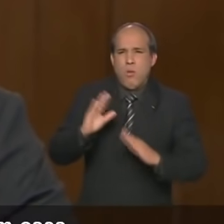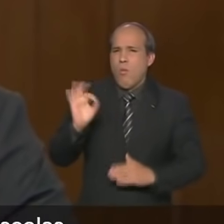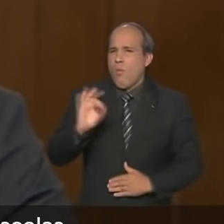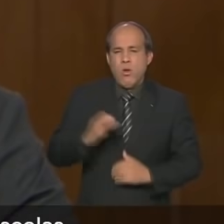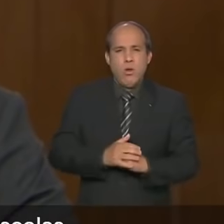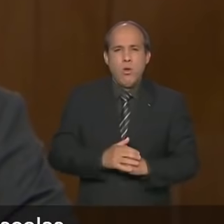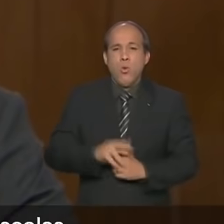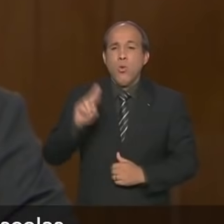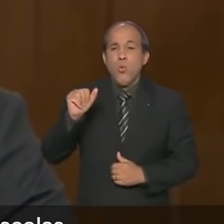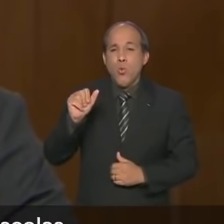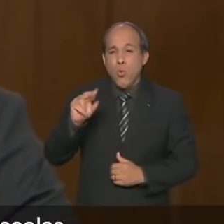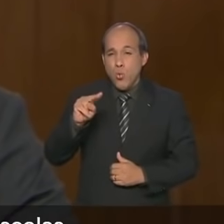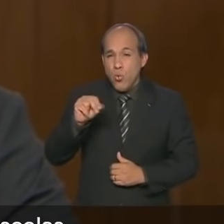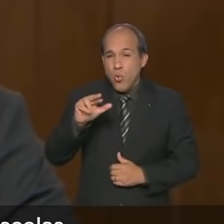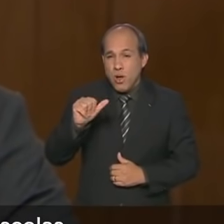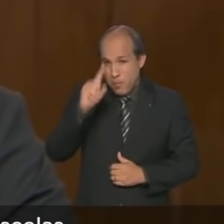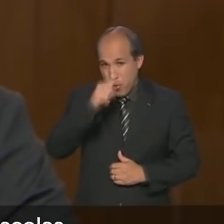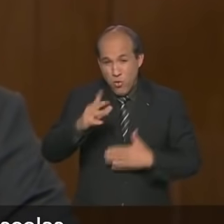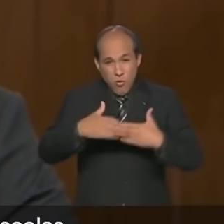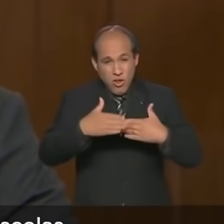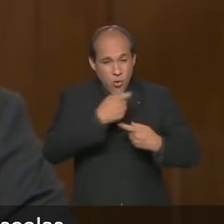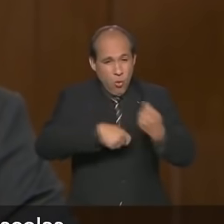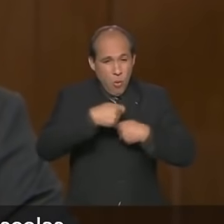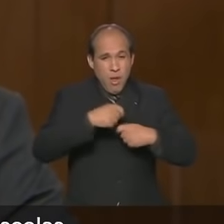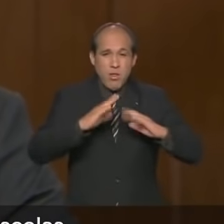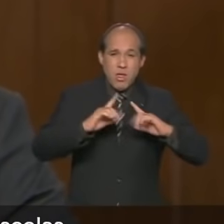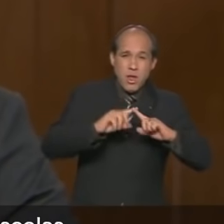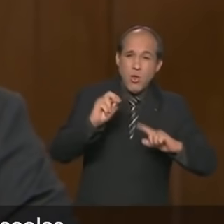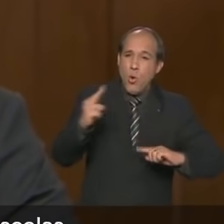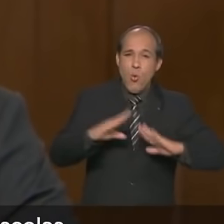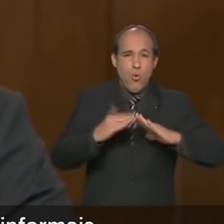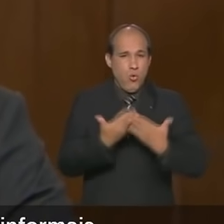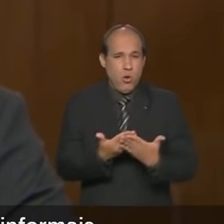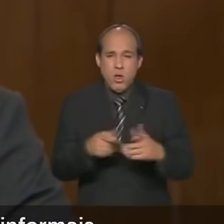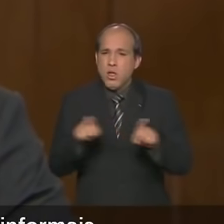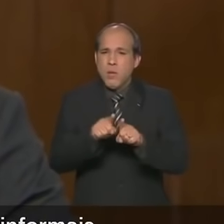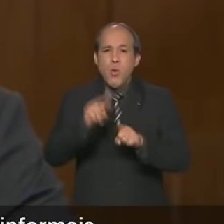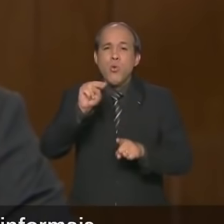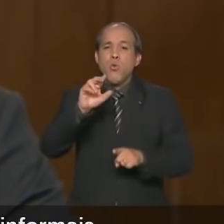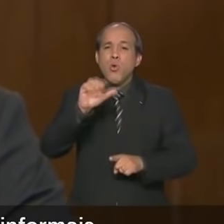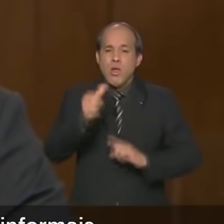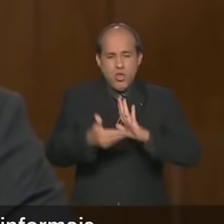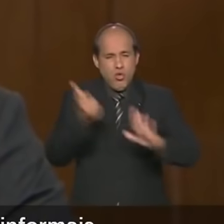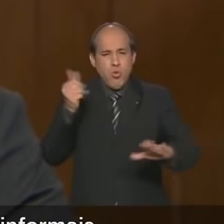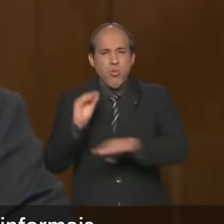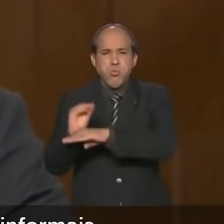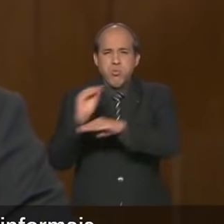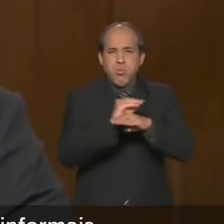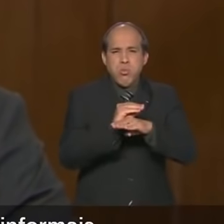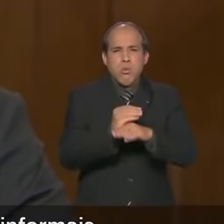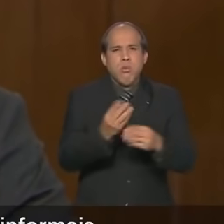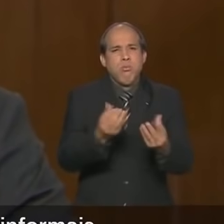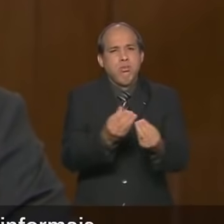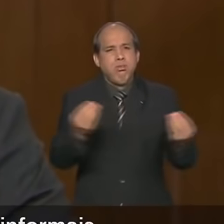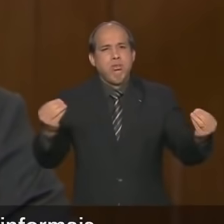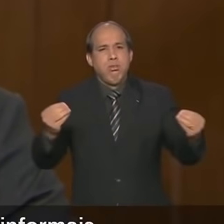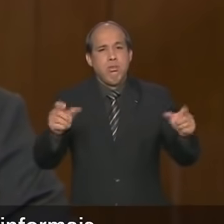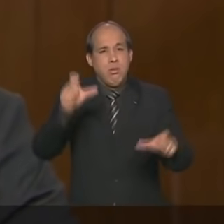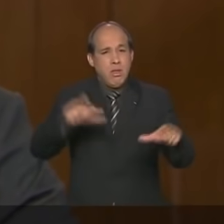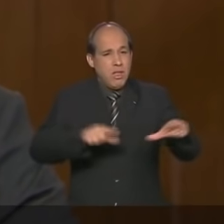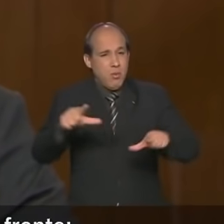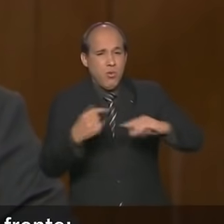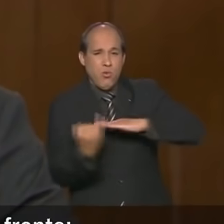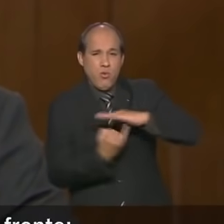ficar em casa não fechou o comércio não fechou igreja ou escolas e não tirou o sustento de milhões de trabalhadores